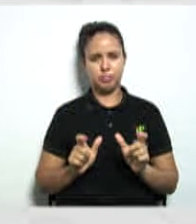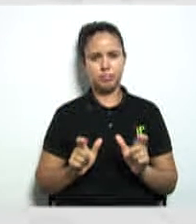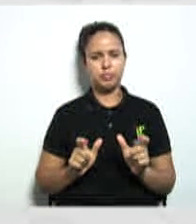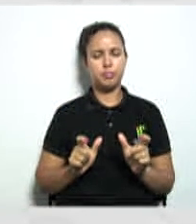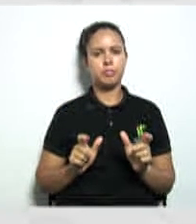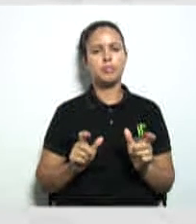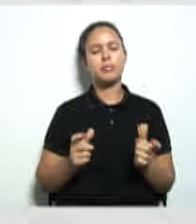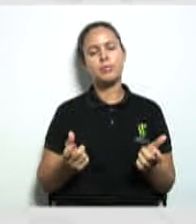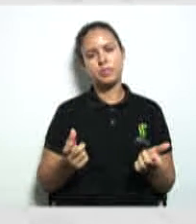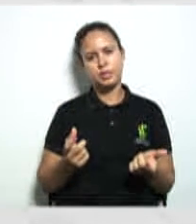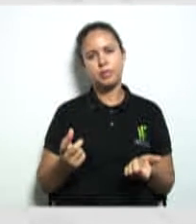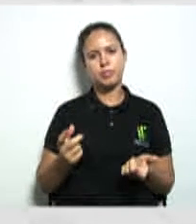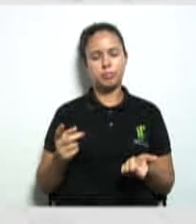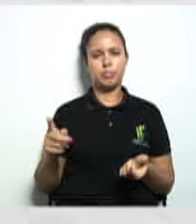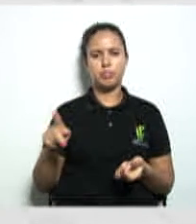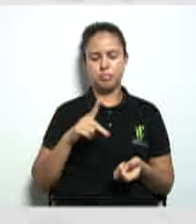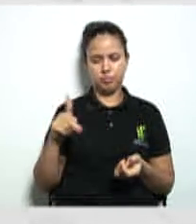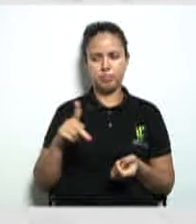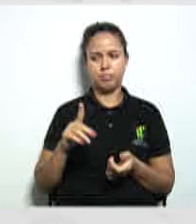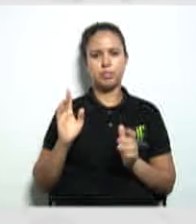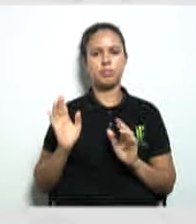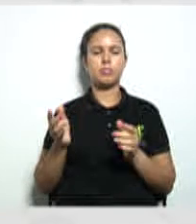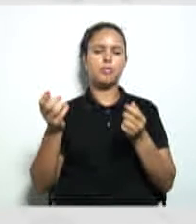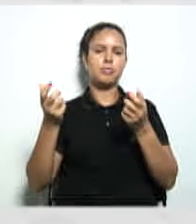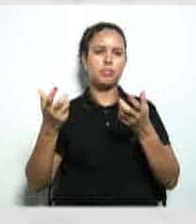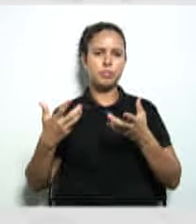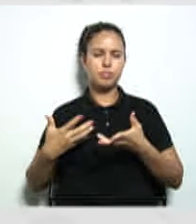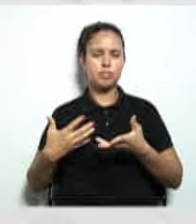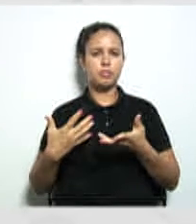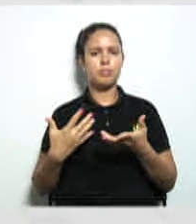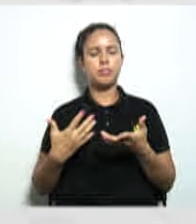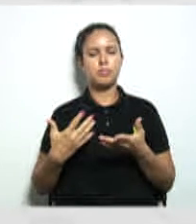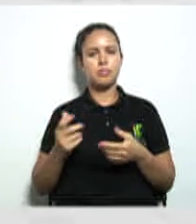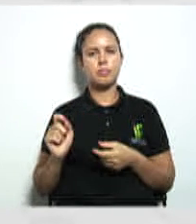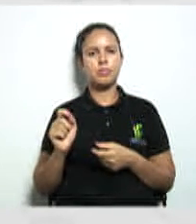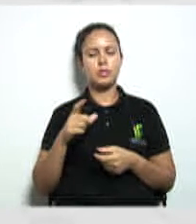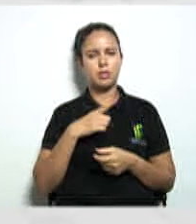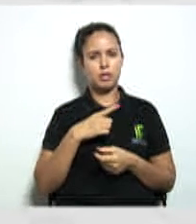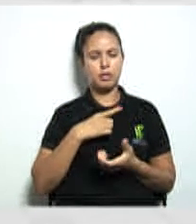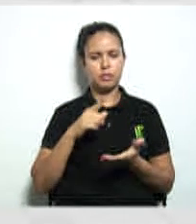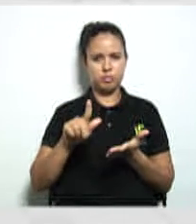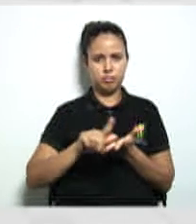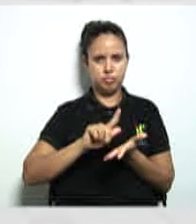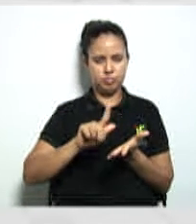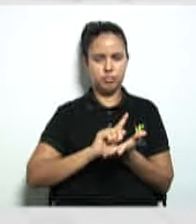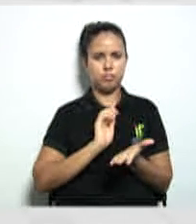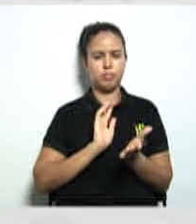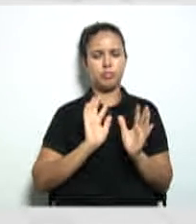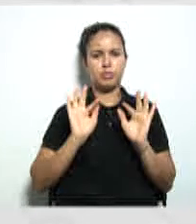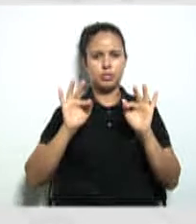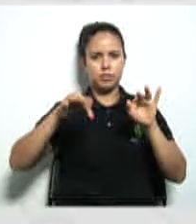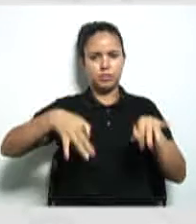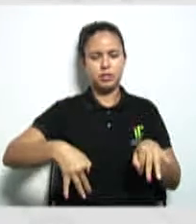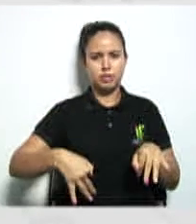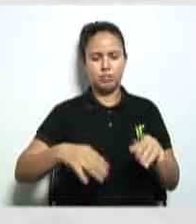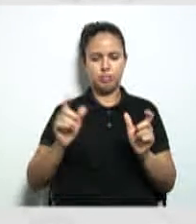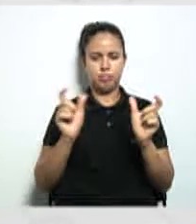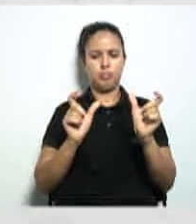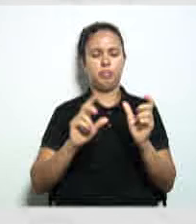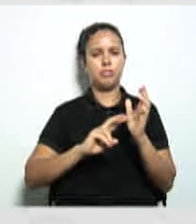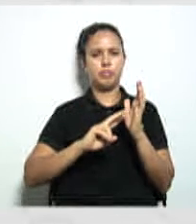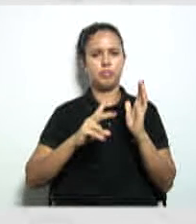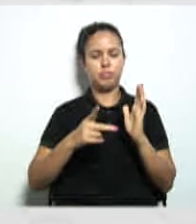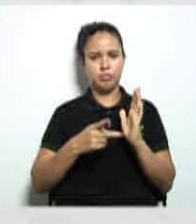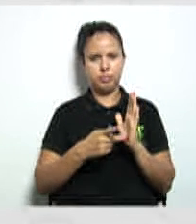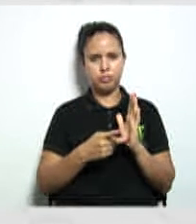já falou, mas eu faço questão de enfatizar que tem o glossário lá no final. E se tiver